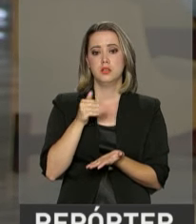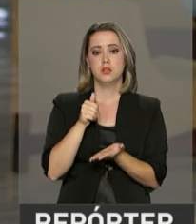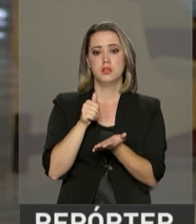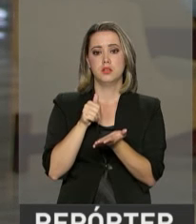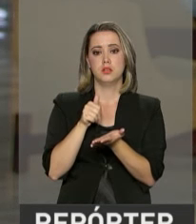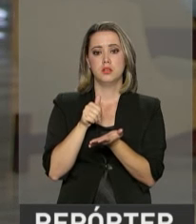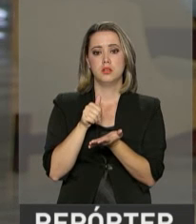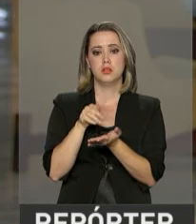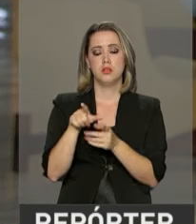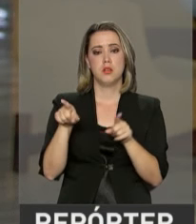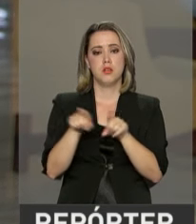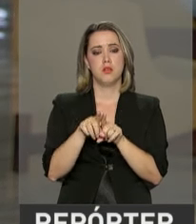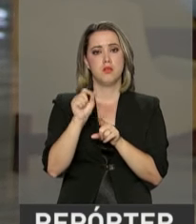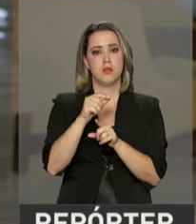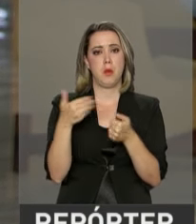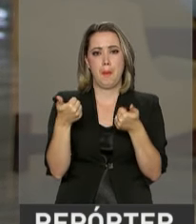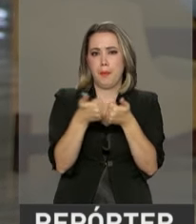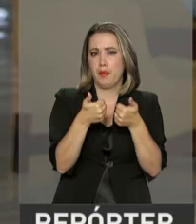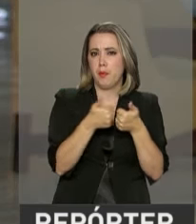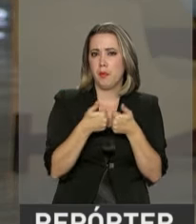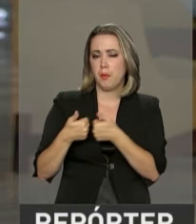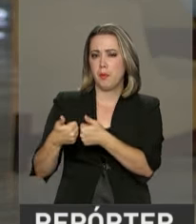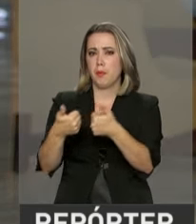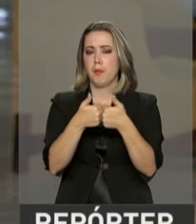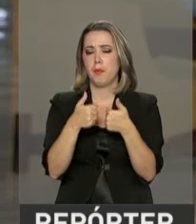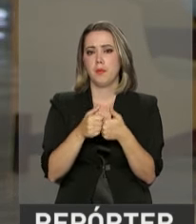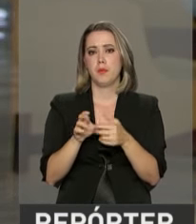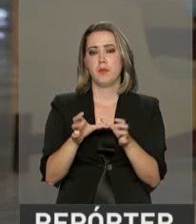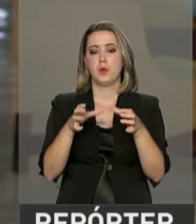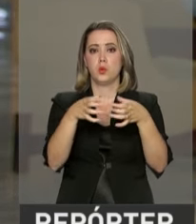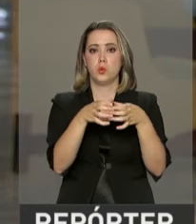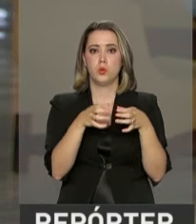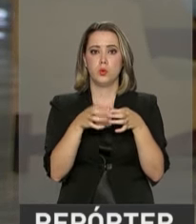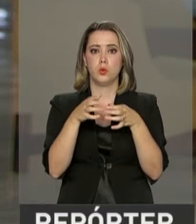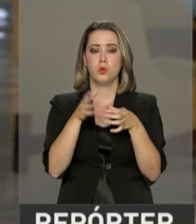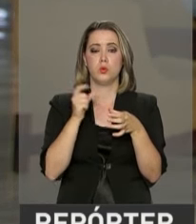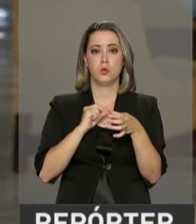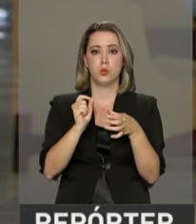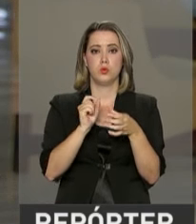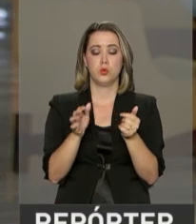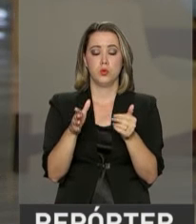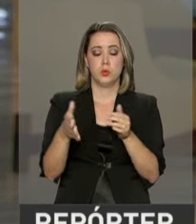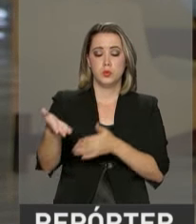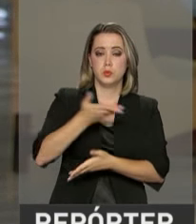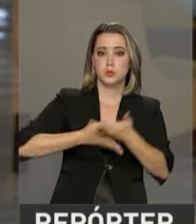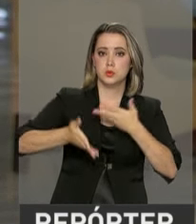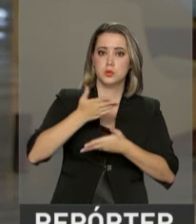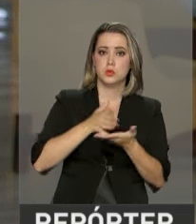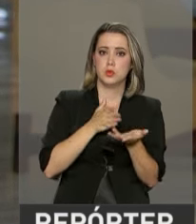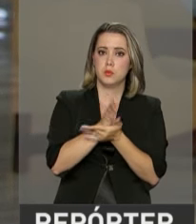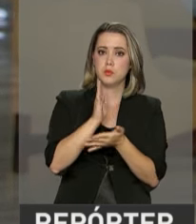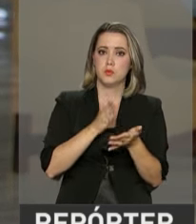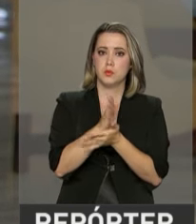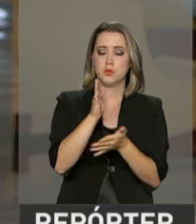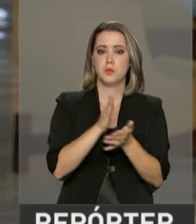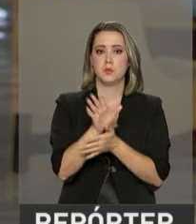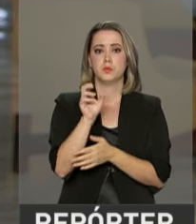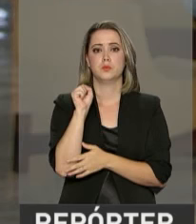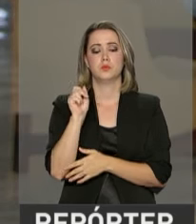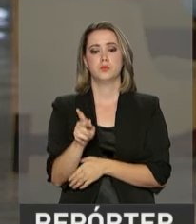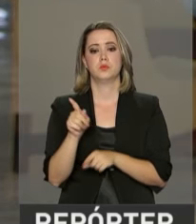o mandato parlamentar ou que tenham proximidade com o congresso nacional para reforçar as articulações e garantir a aprovação da reforma da previdência